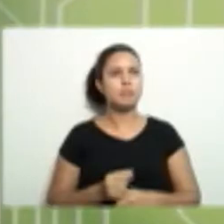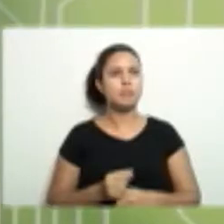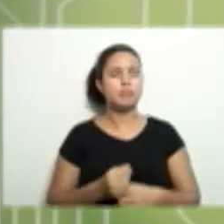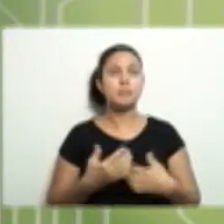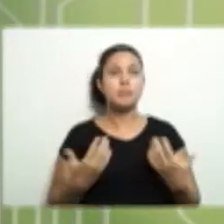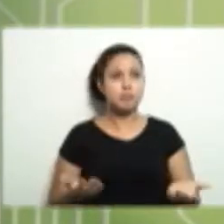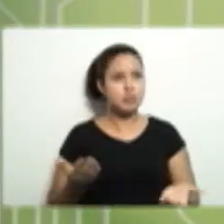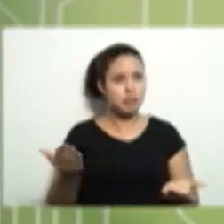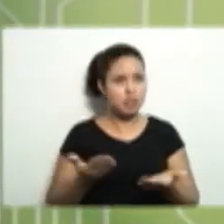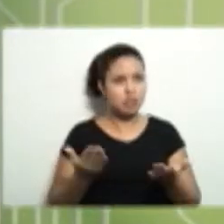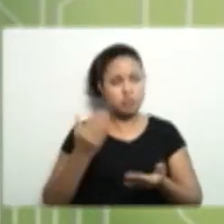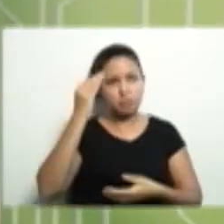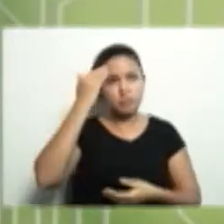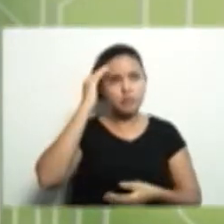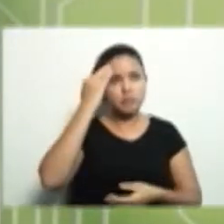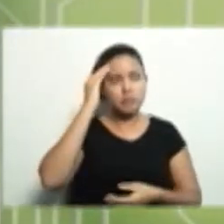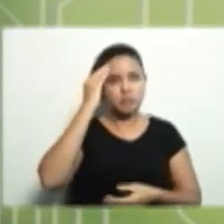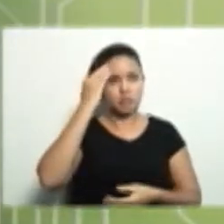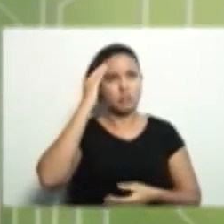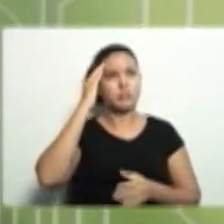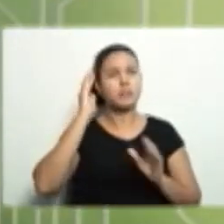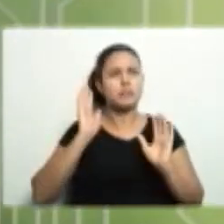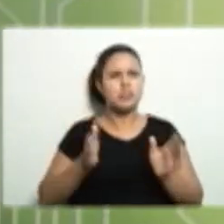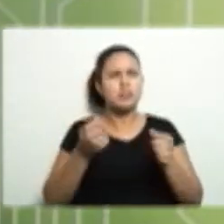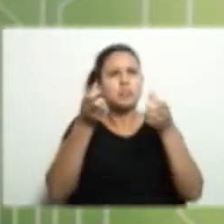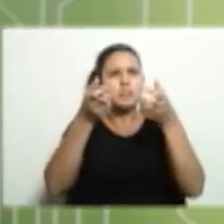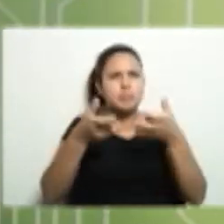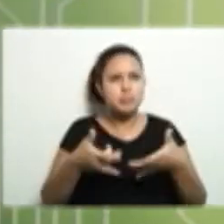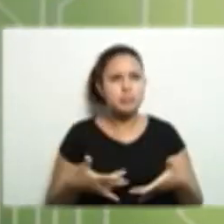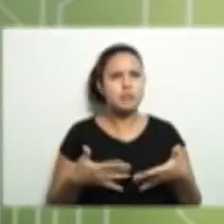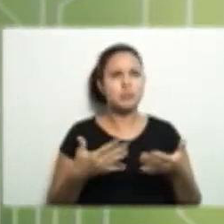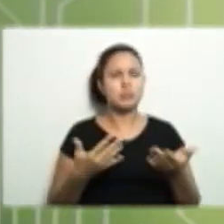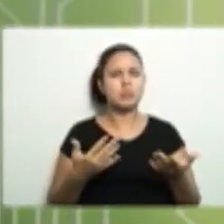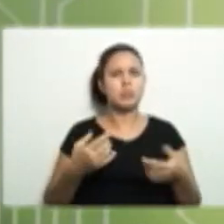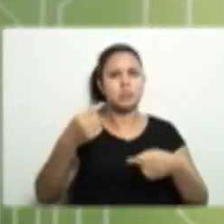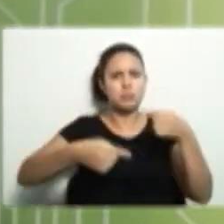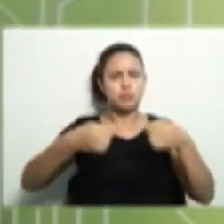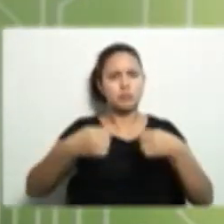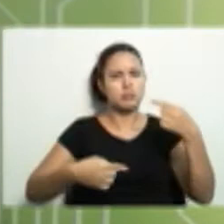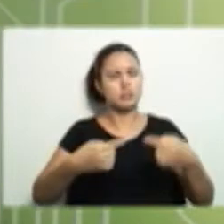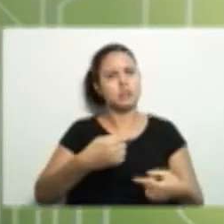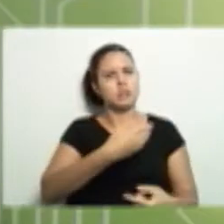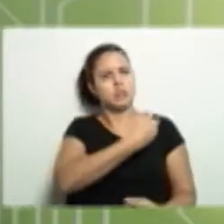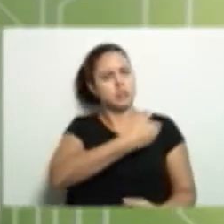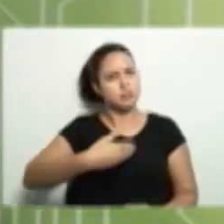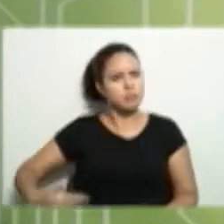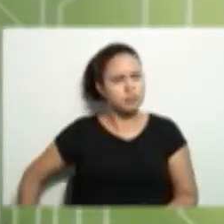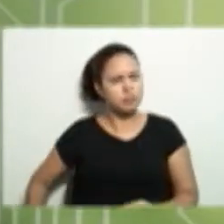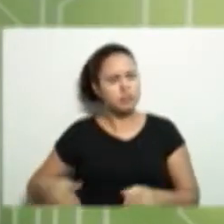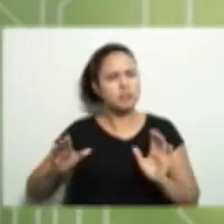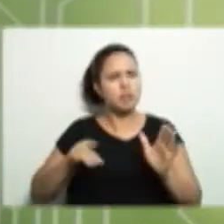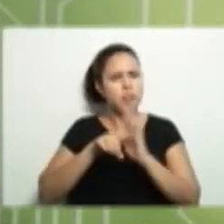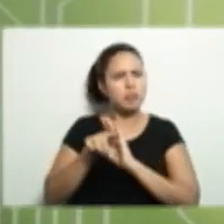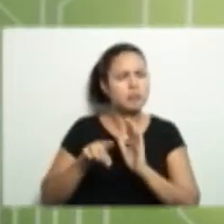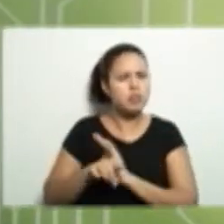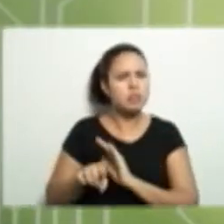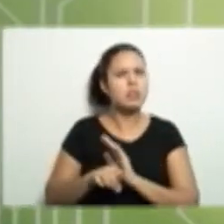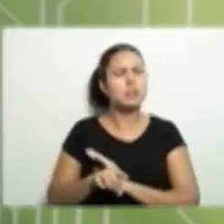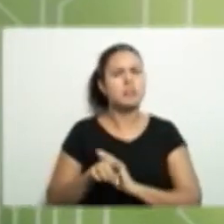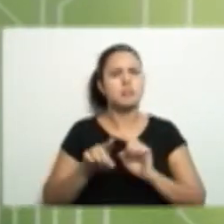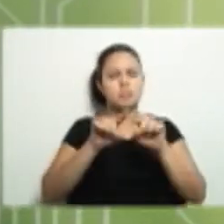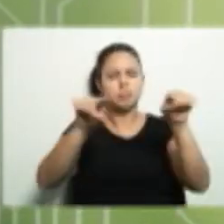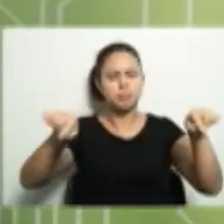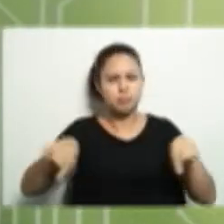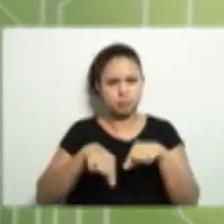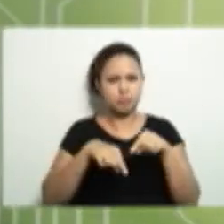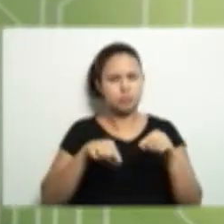Então, como nós vimos, a gente tem uma coisa muito complexa chamada políticas públicas. Às vezes, quando eu pergunto em sala de aula, o que é uma política pública? Eu escuto